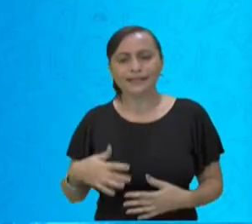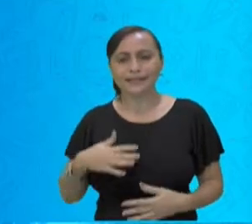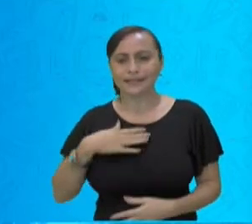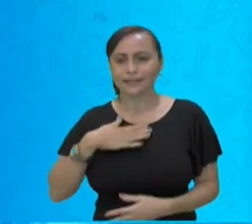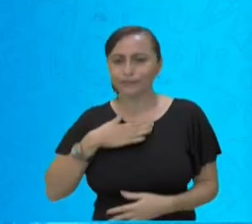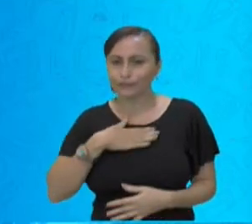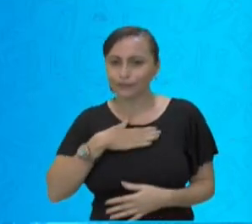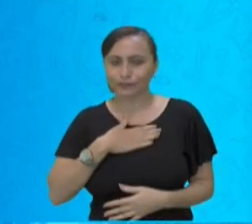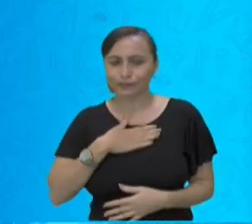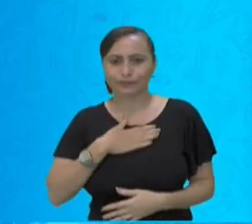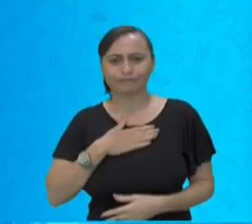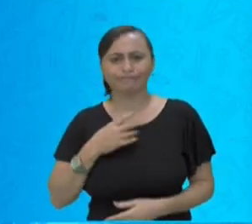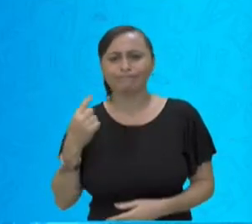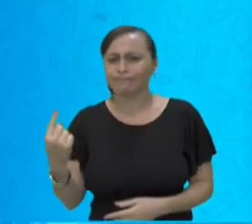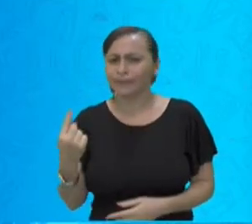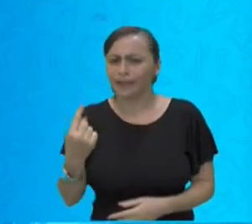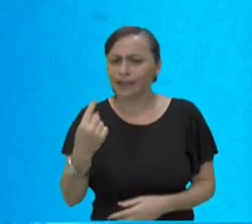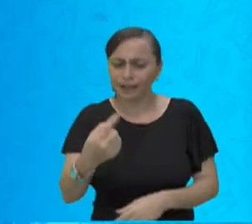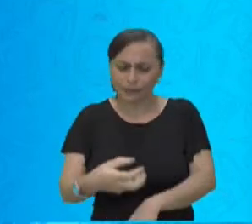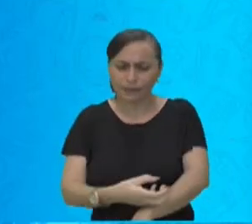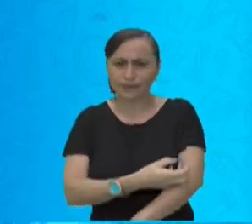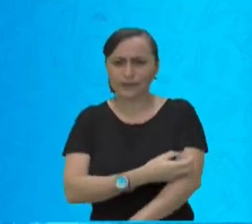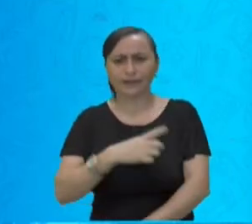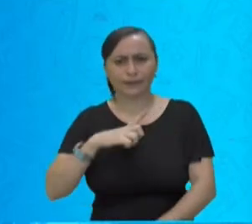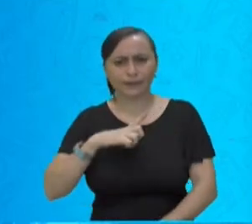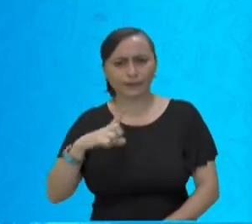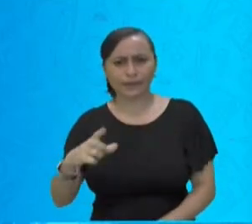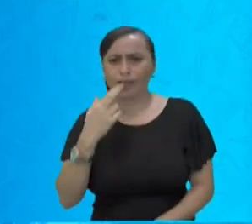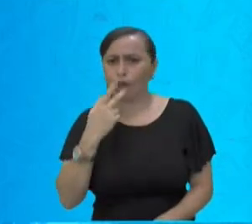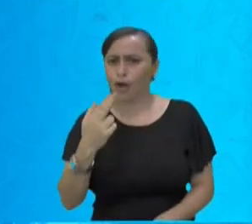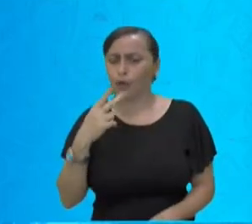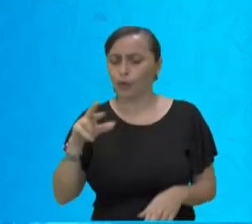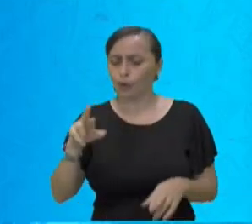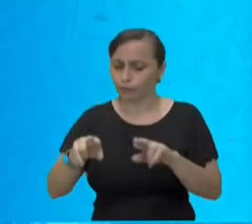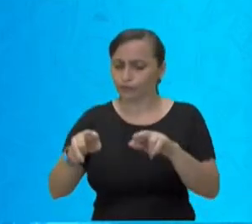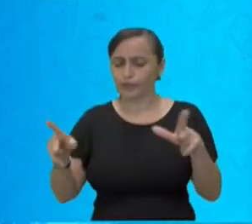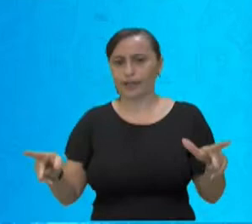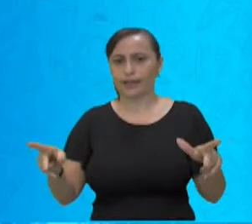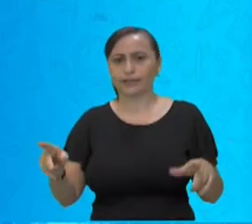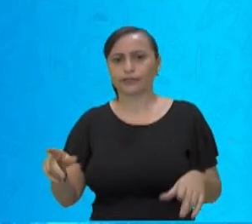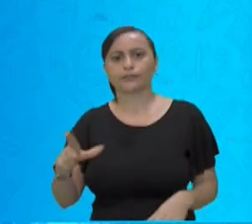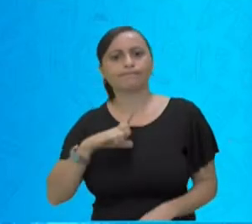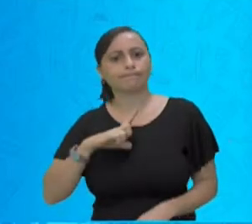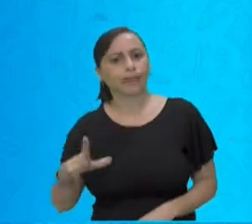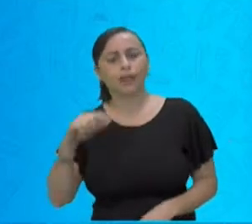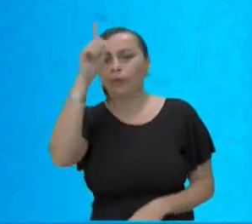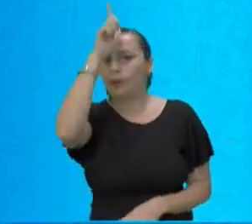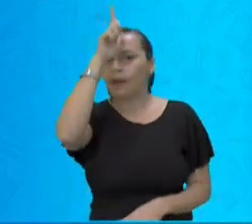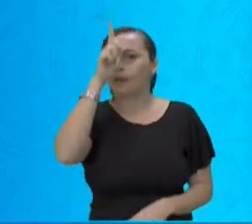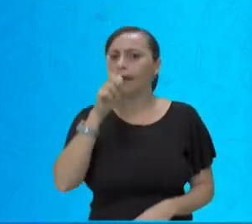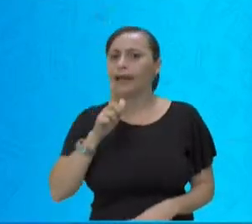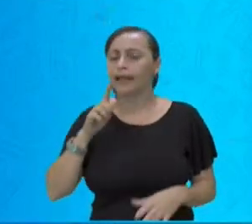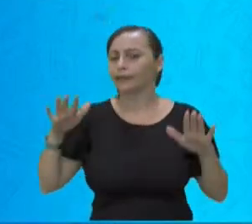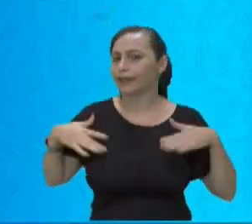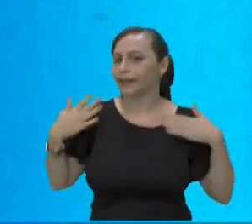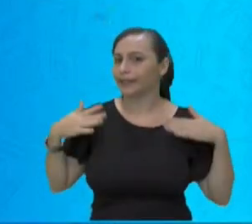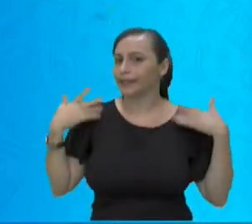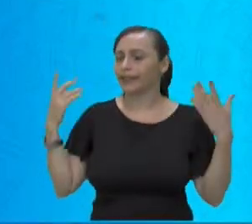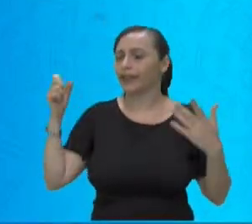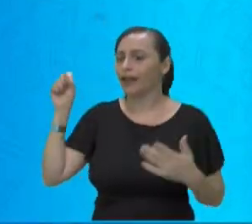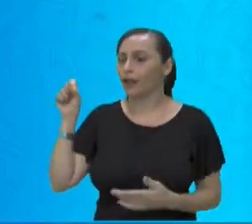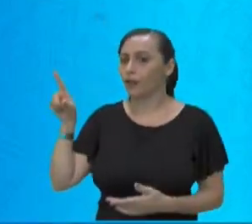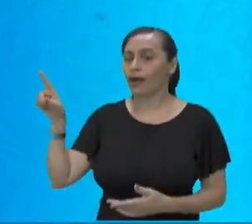cada emoção tem uma cor diferente amarelo da Alegria o